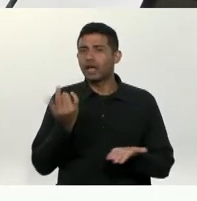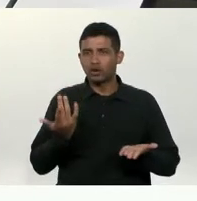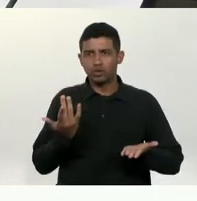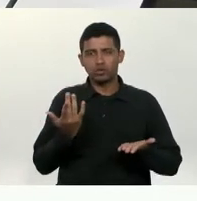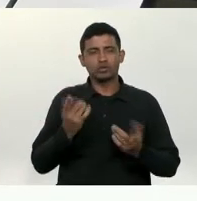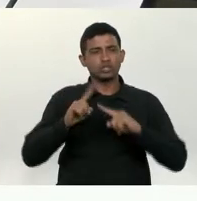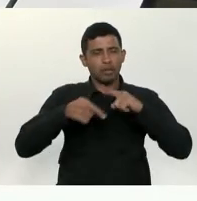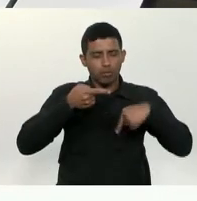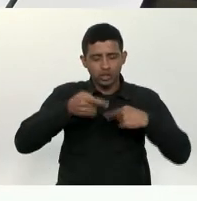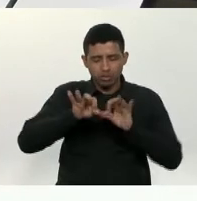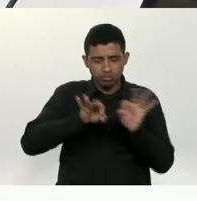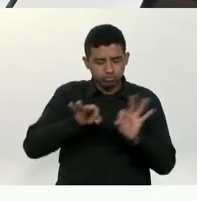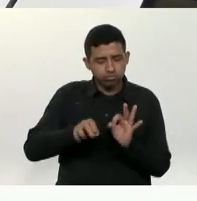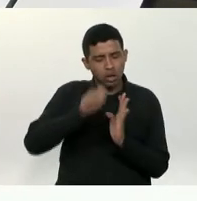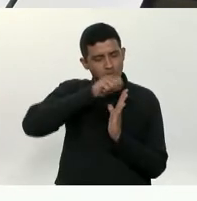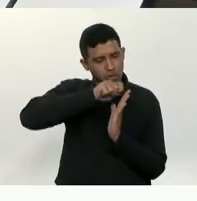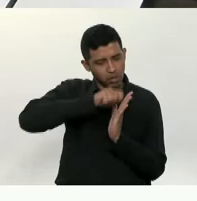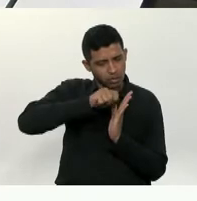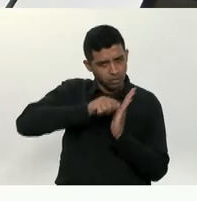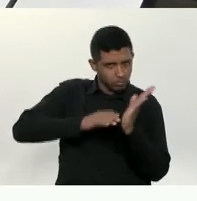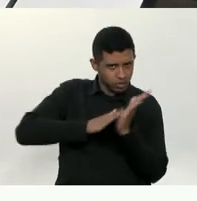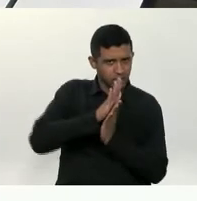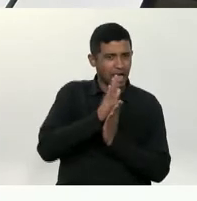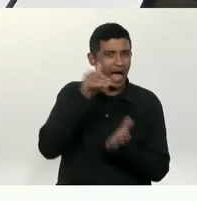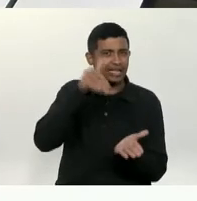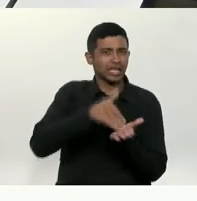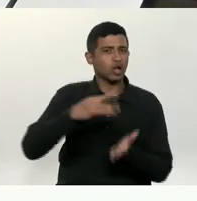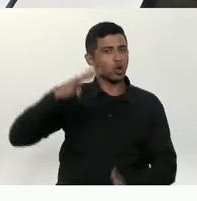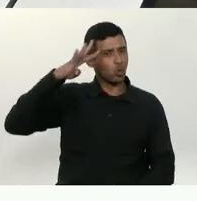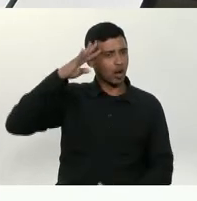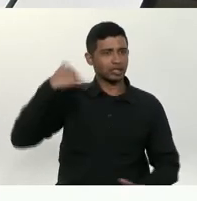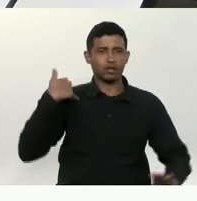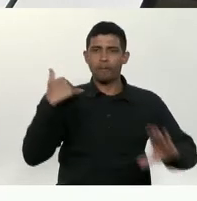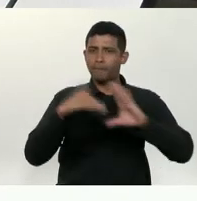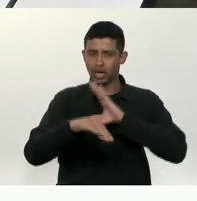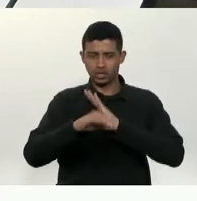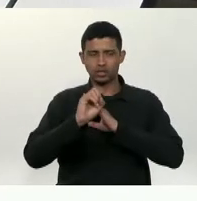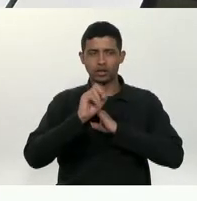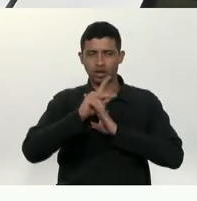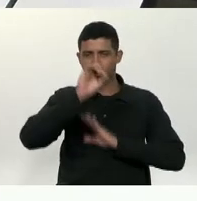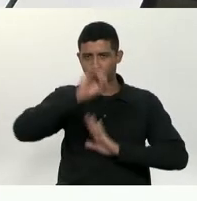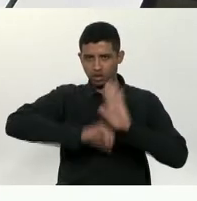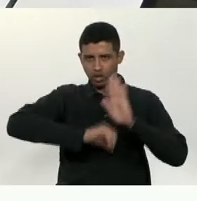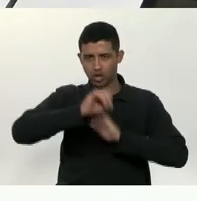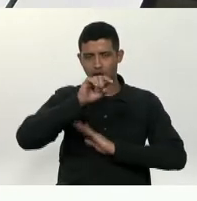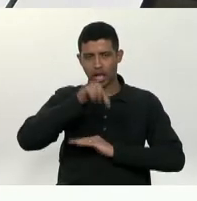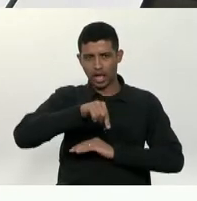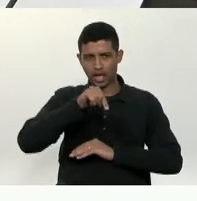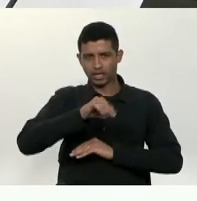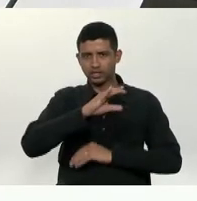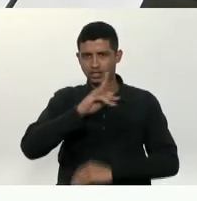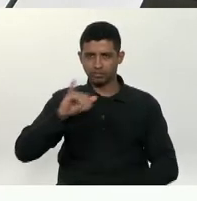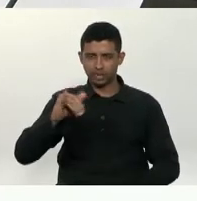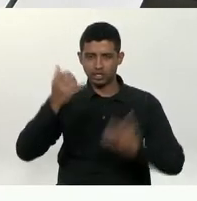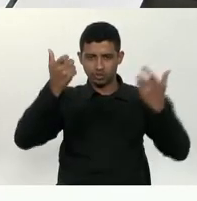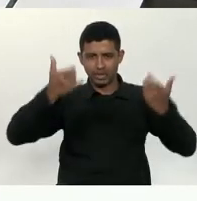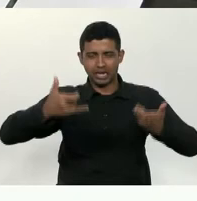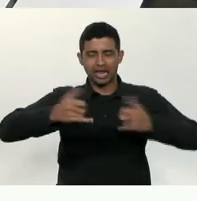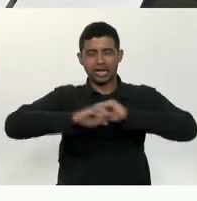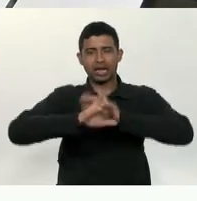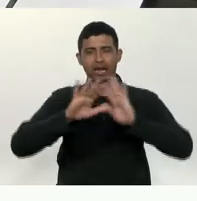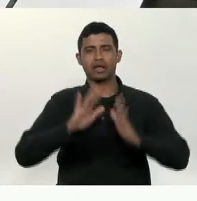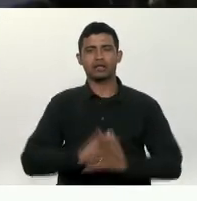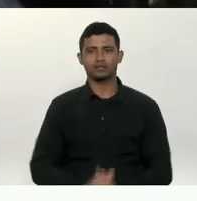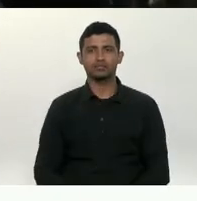emito até quarta-feira, eu mando um ofício para essa CPI esclarecendo. Na verdade,